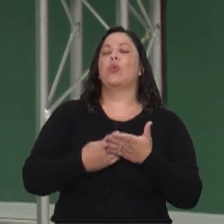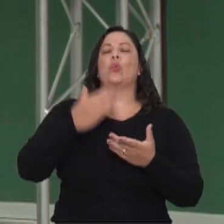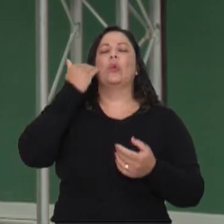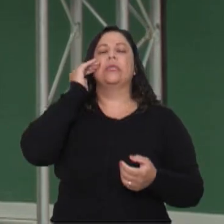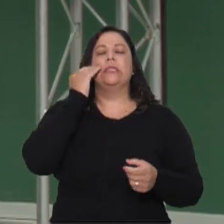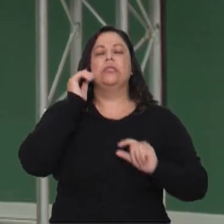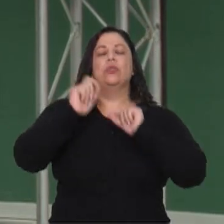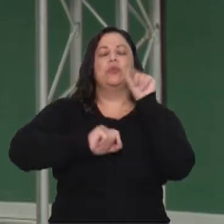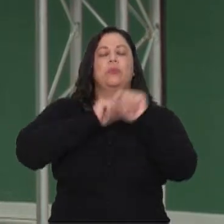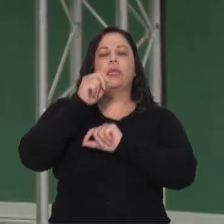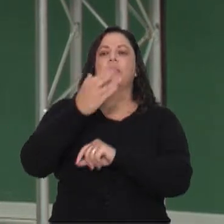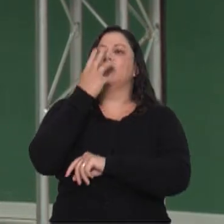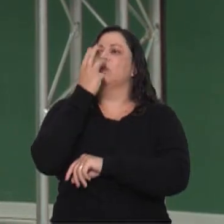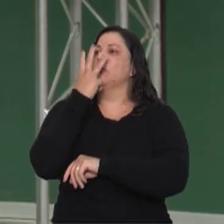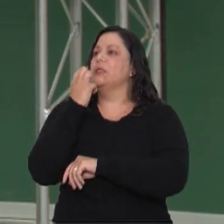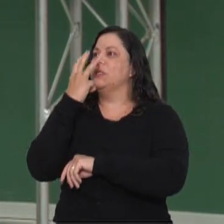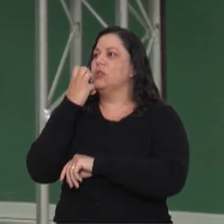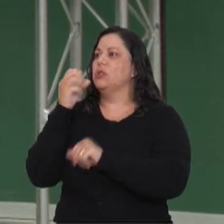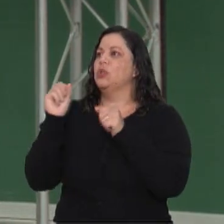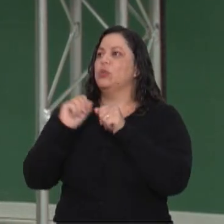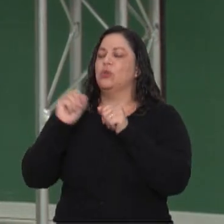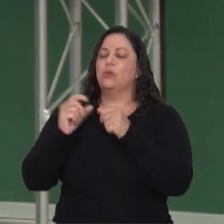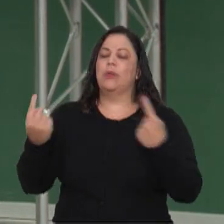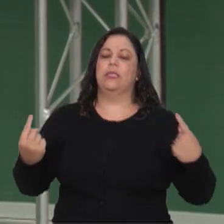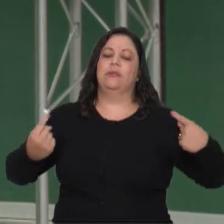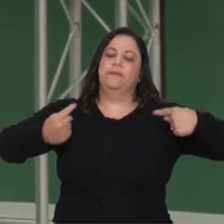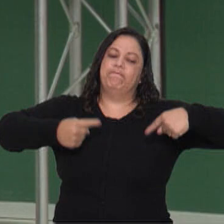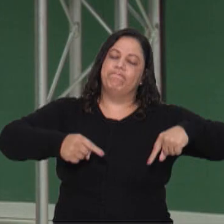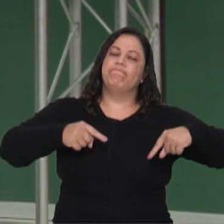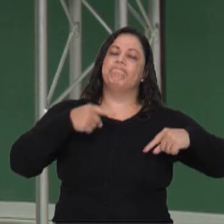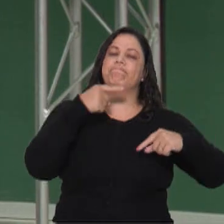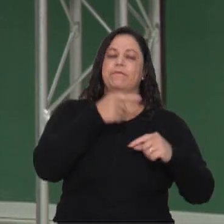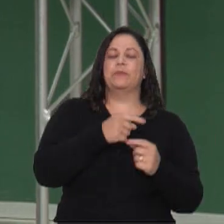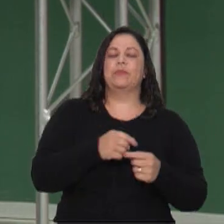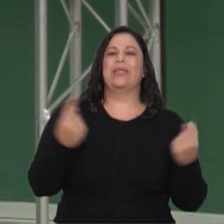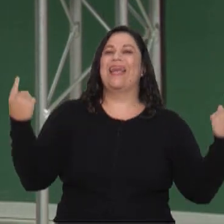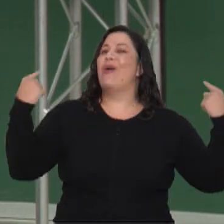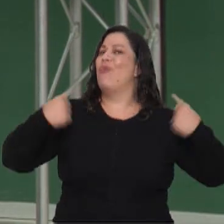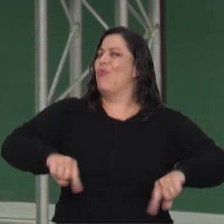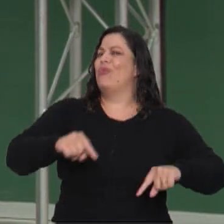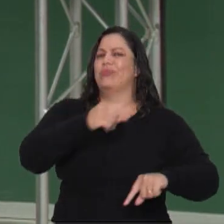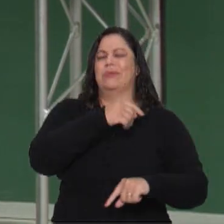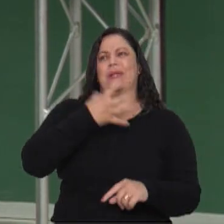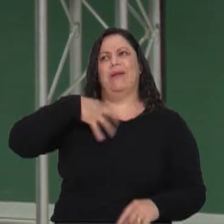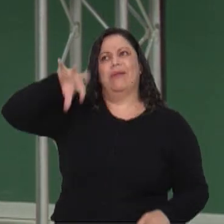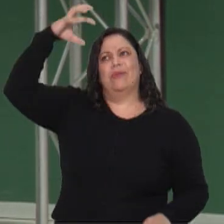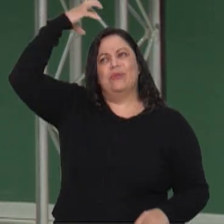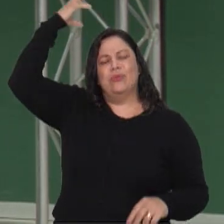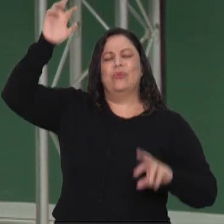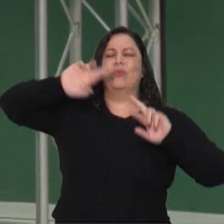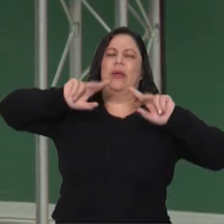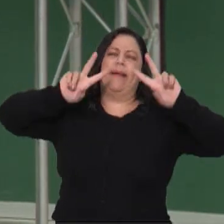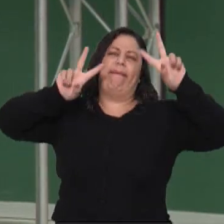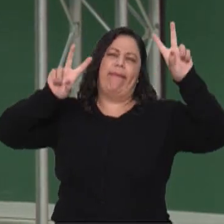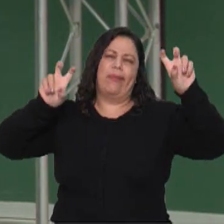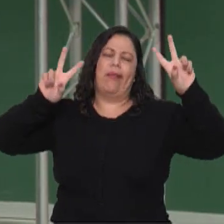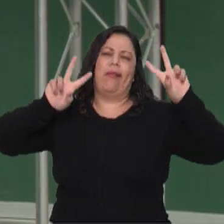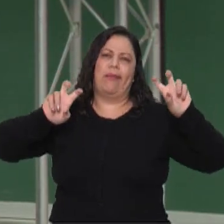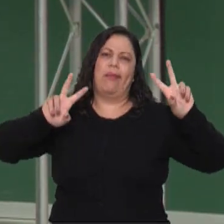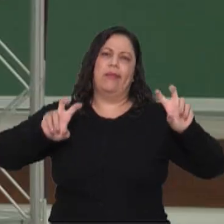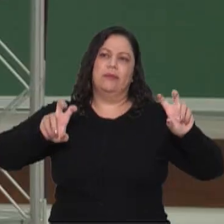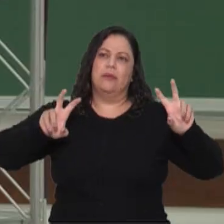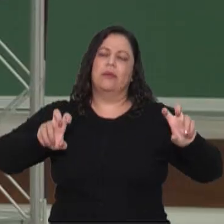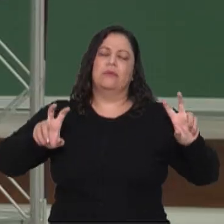Nietzsche faz do Heráclito, totalmente oposta do Hegel. Hegel vê um processo, tese, síntese, antítese, desenvolvimento que chega a um